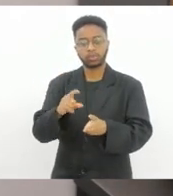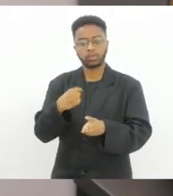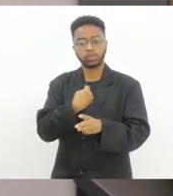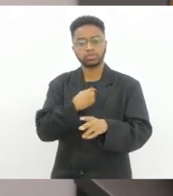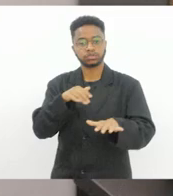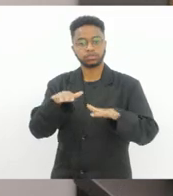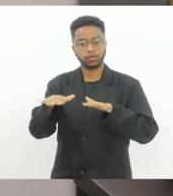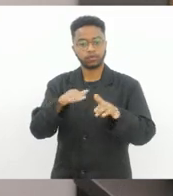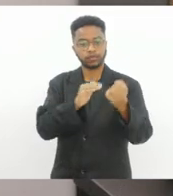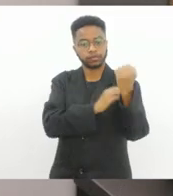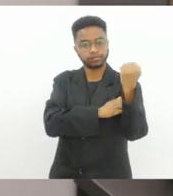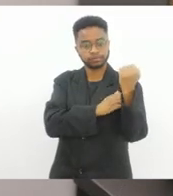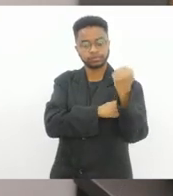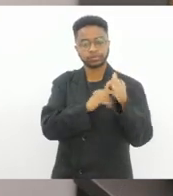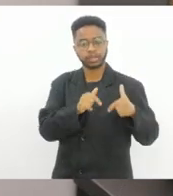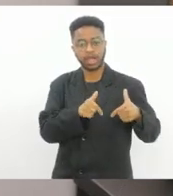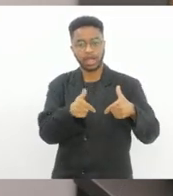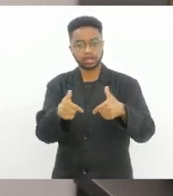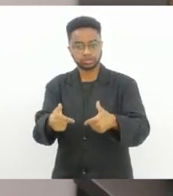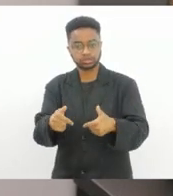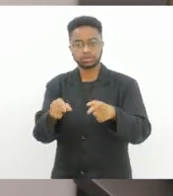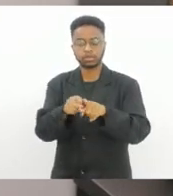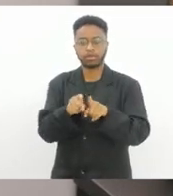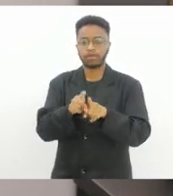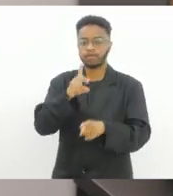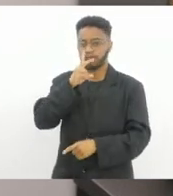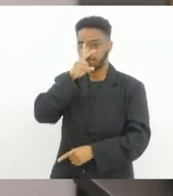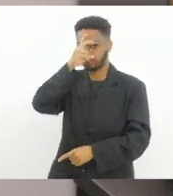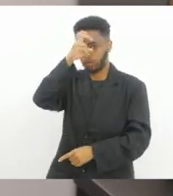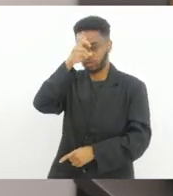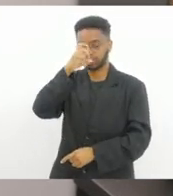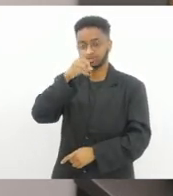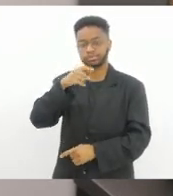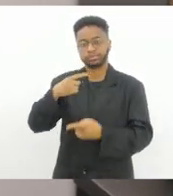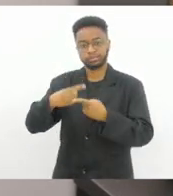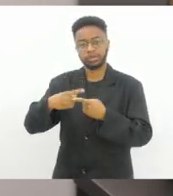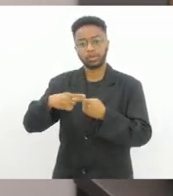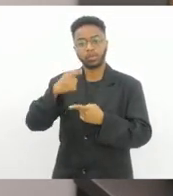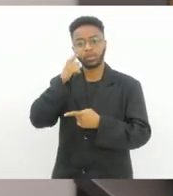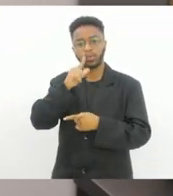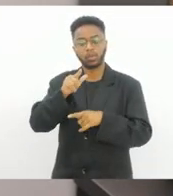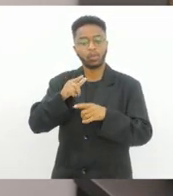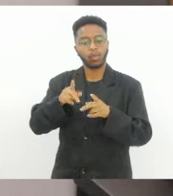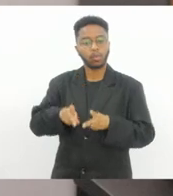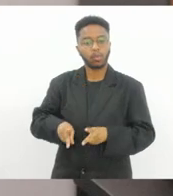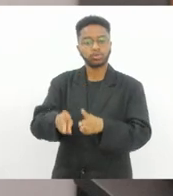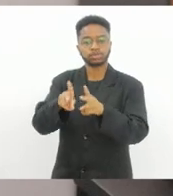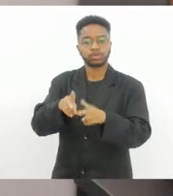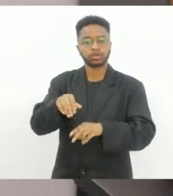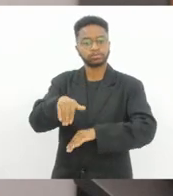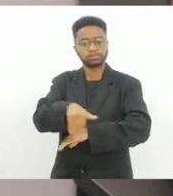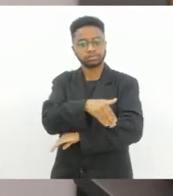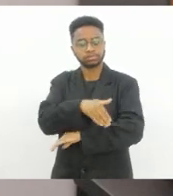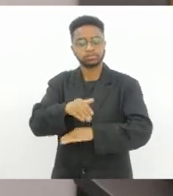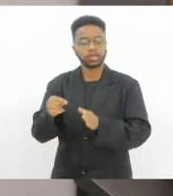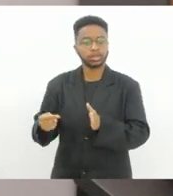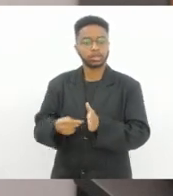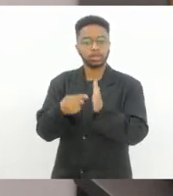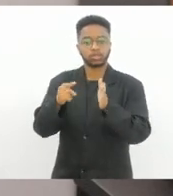movimento feminista atuante, forte, para que continue nas ruas denunciando a nossa